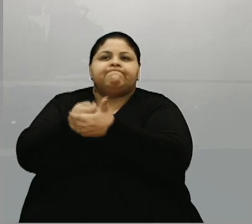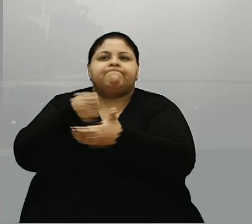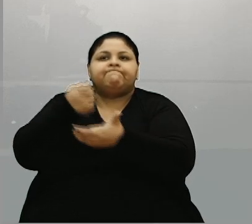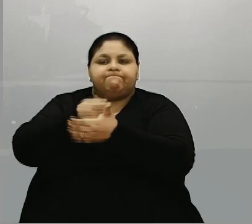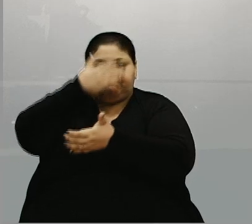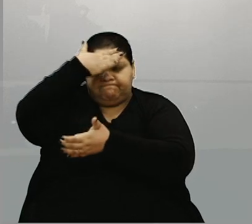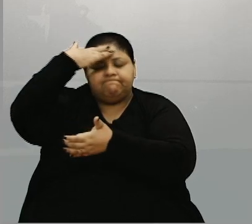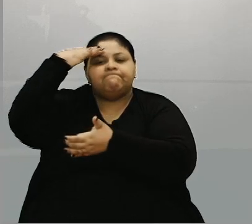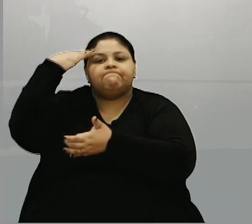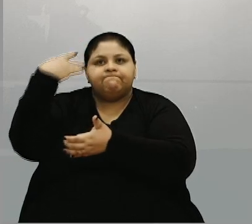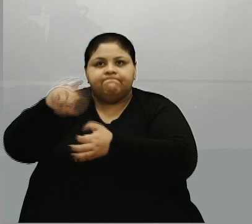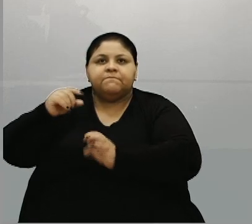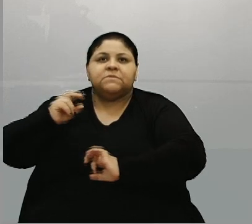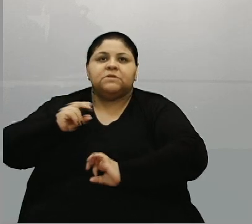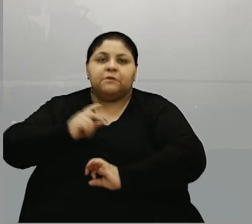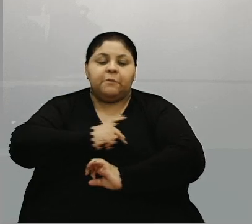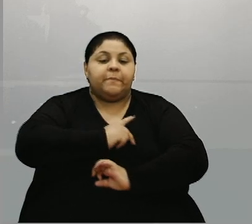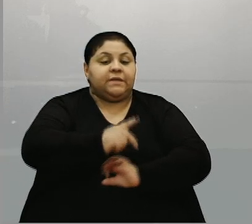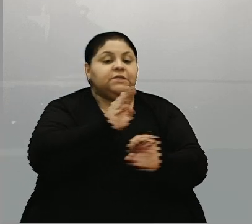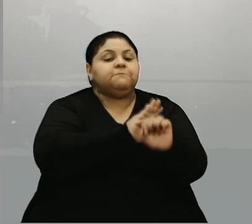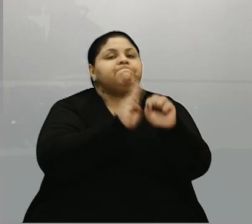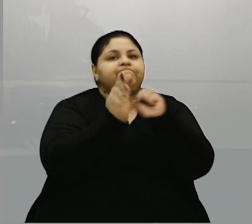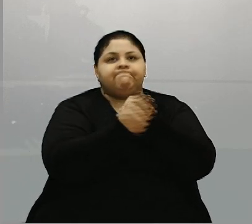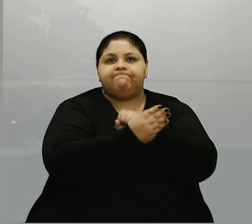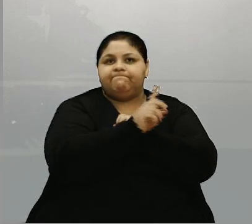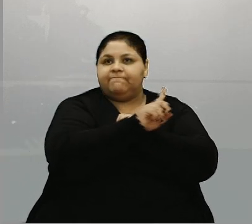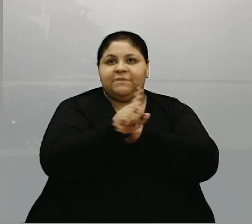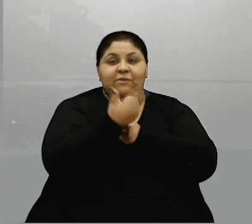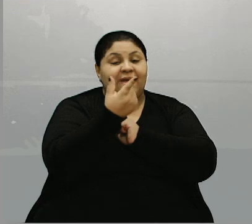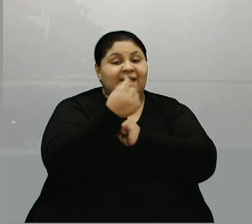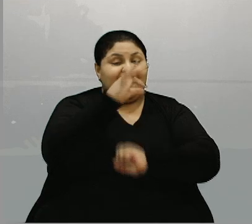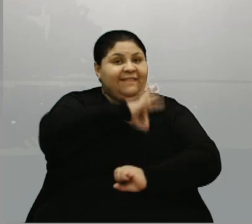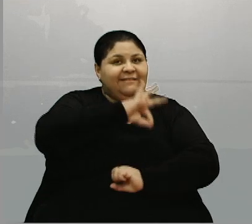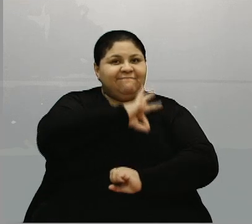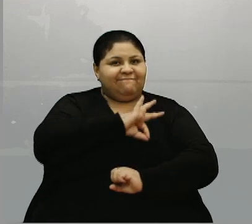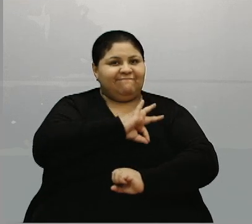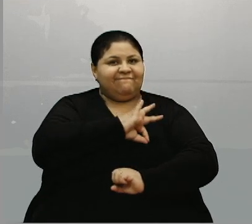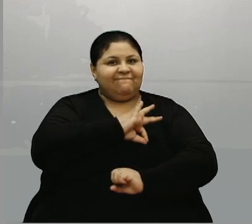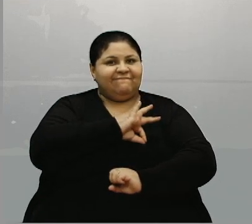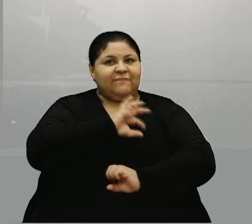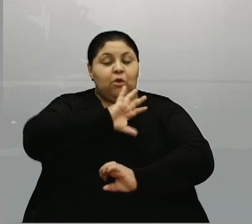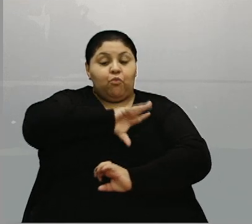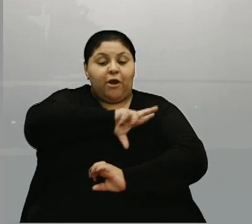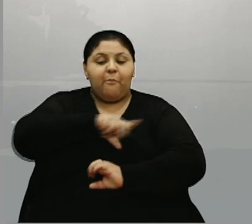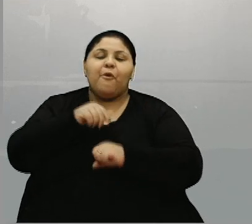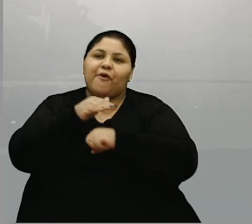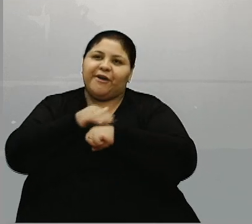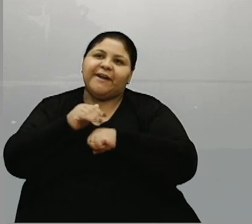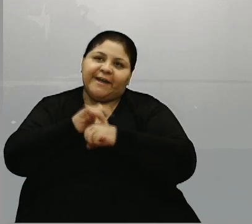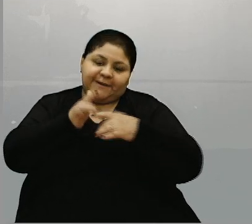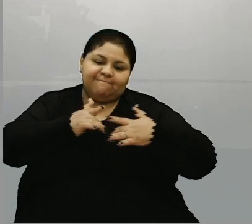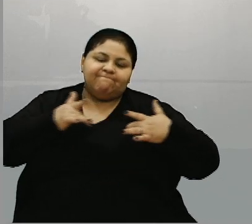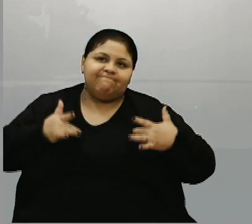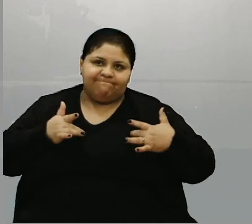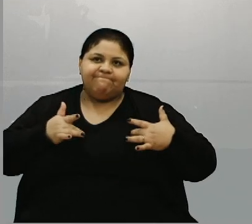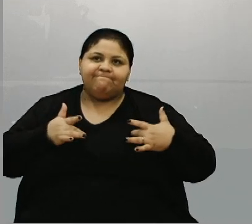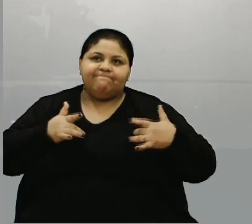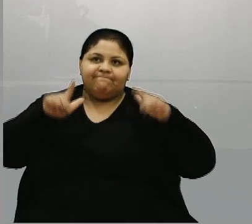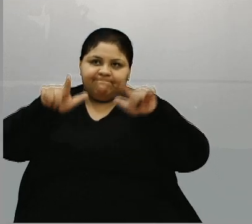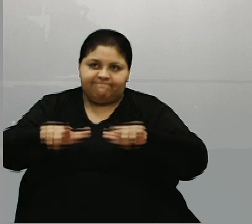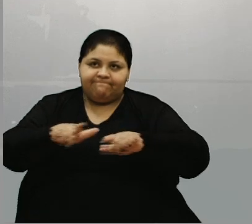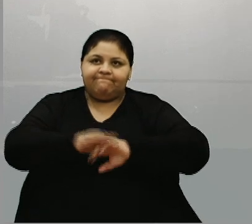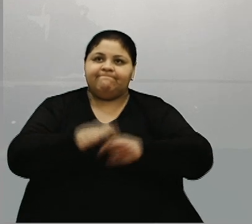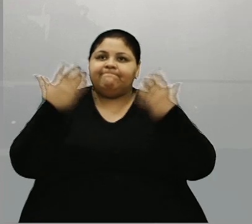que é ser presidente de bairro, que não é remunerado, que faz por amor, por carinho ao seu local e à sua região.